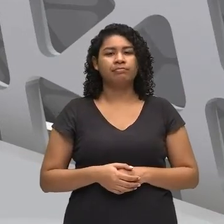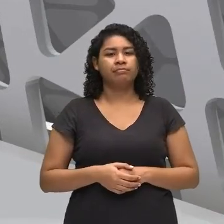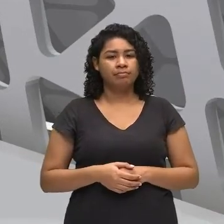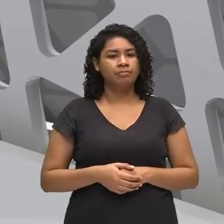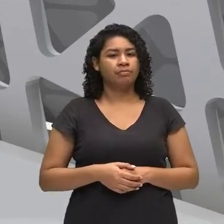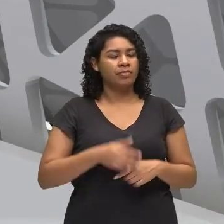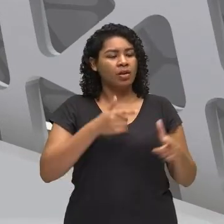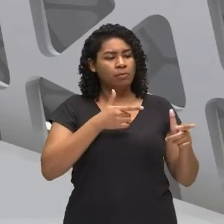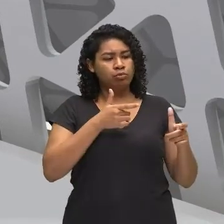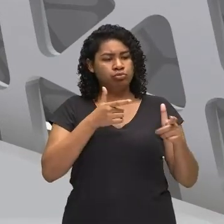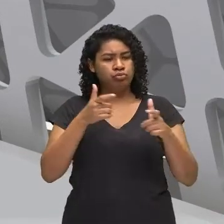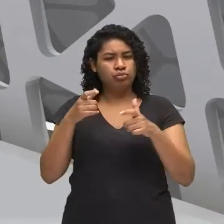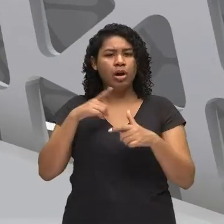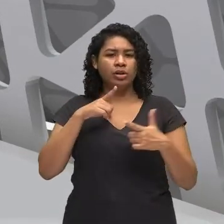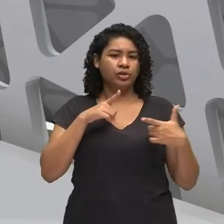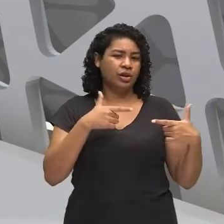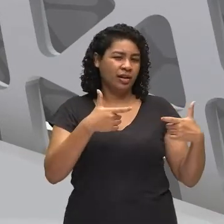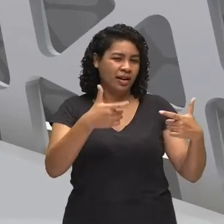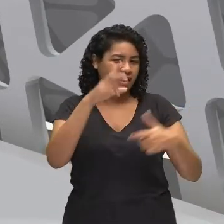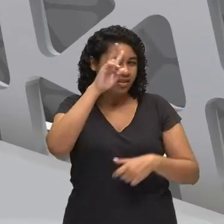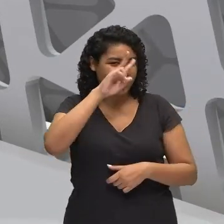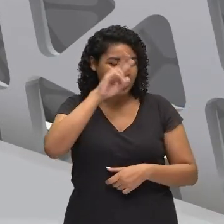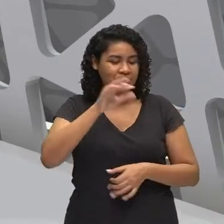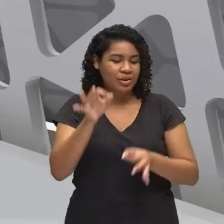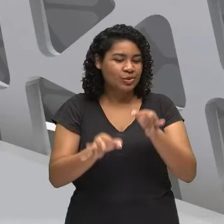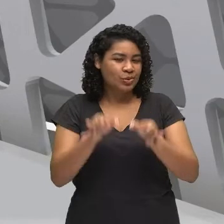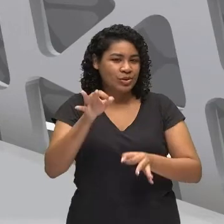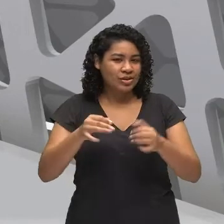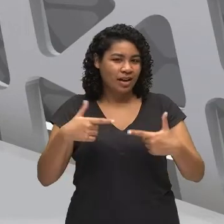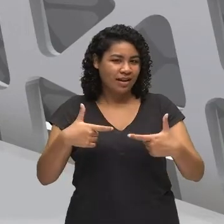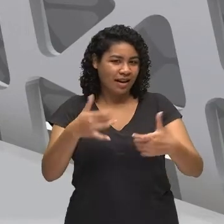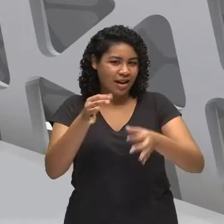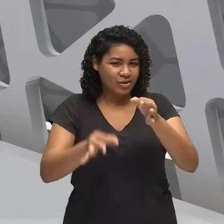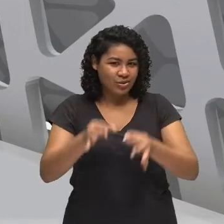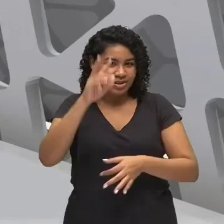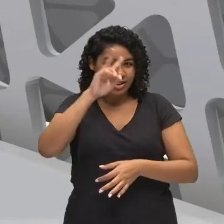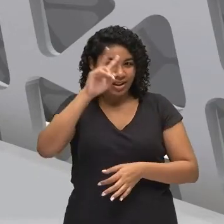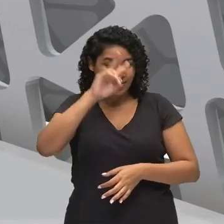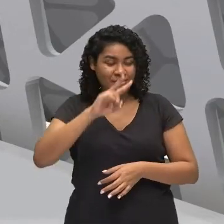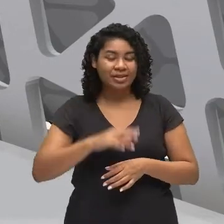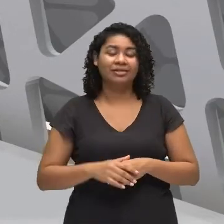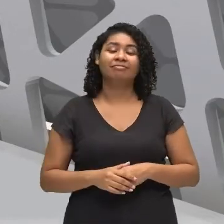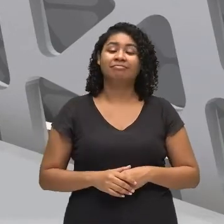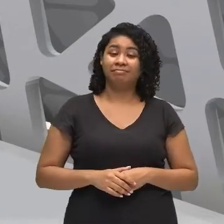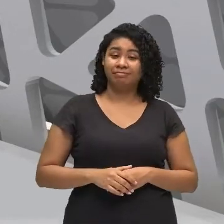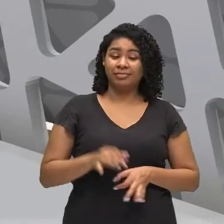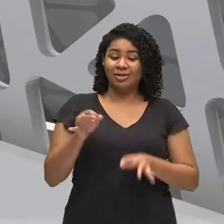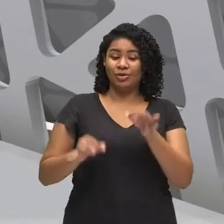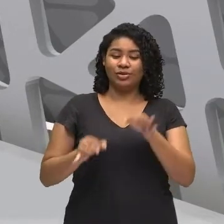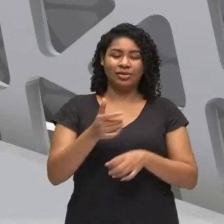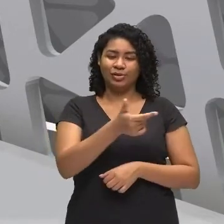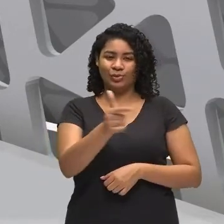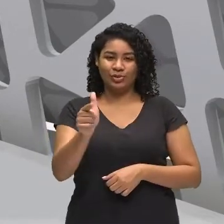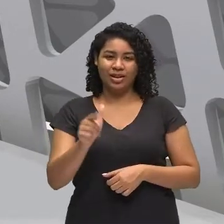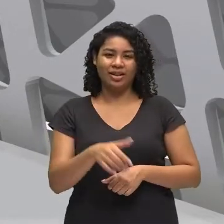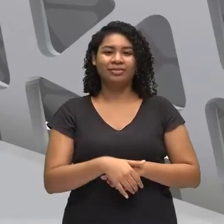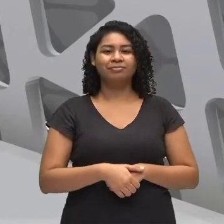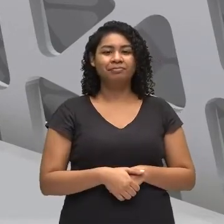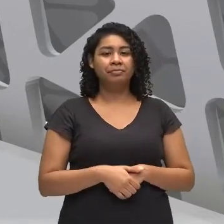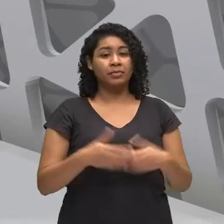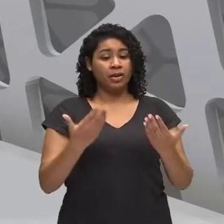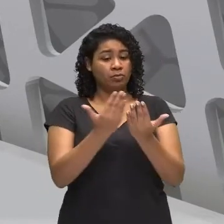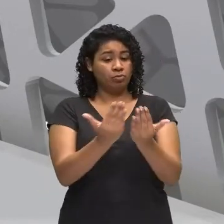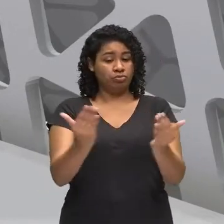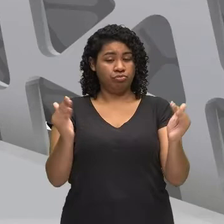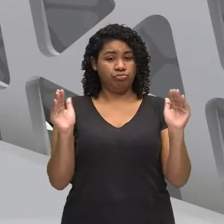guerras justas, que a gente ficou questionando, justas para quem, né? Até que ponto elas podem ser consideradas justas? Então, esses fortes que